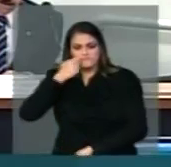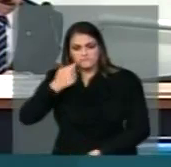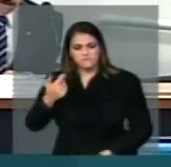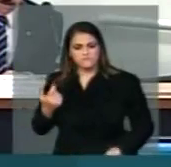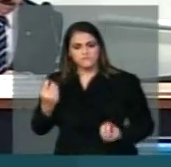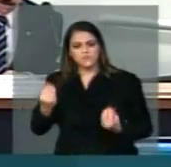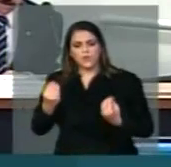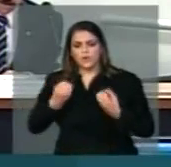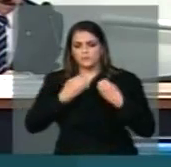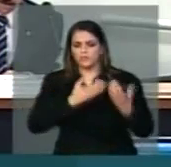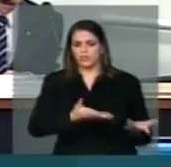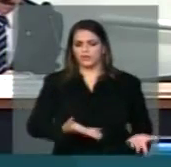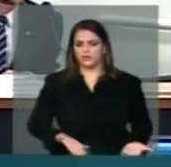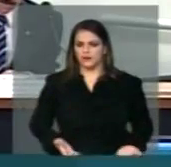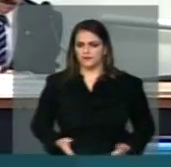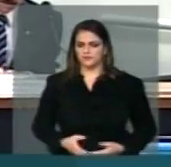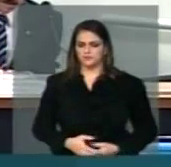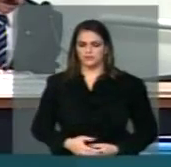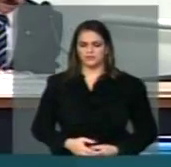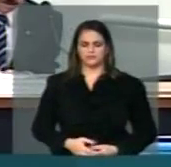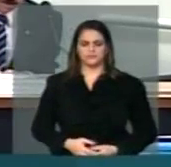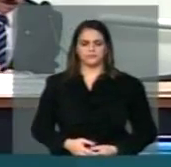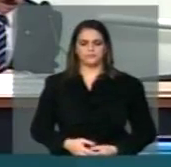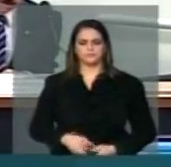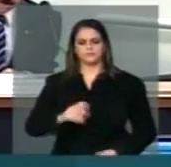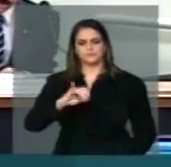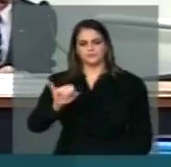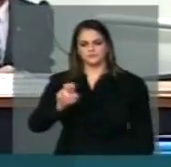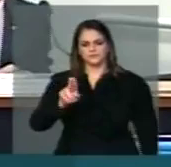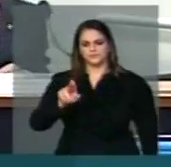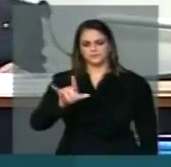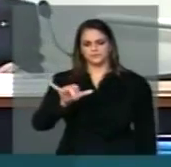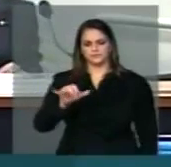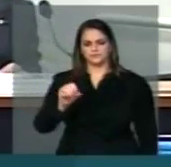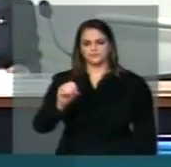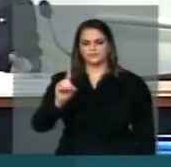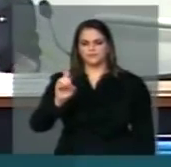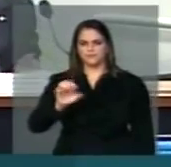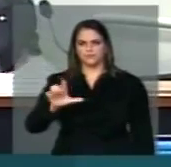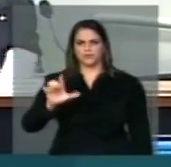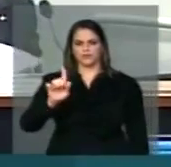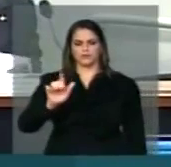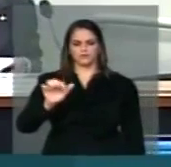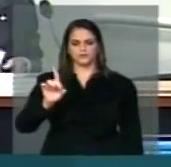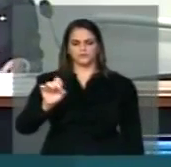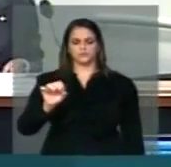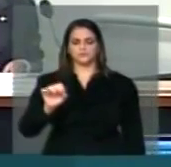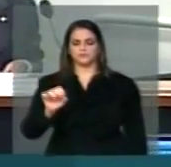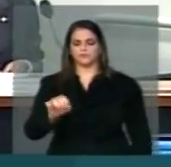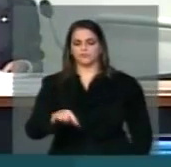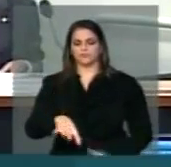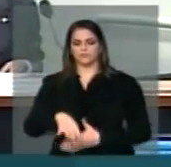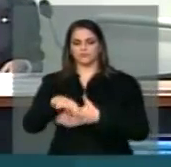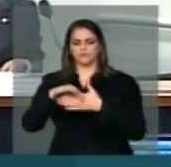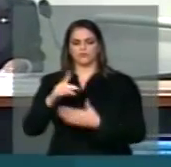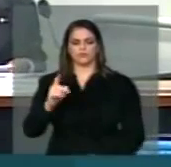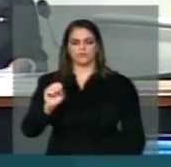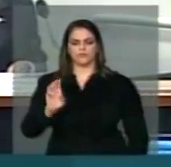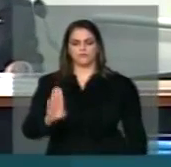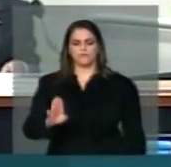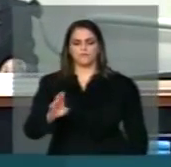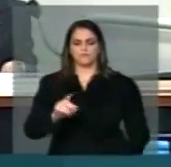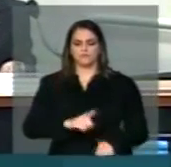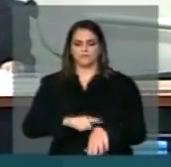sigilosas. Obrigado, presidente. Agradeço a Vossa Excelência, deputado Júlio Delgado, pela liderança do PSB. Vossa Excelência tem